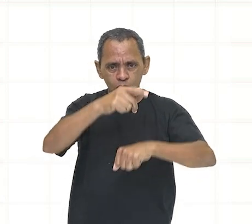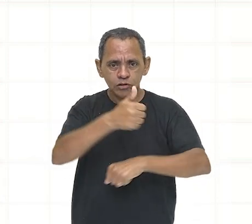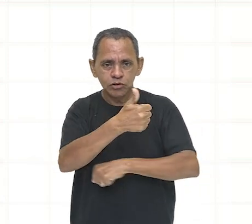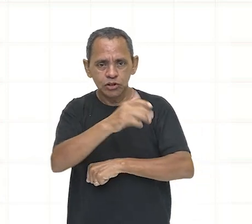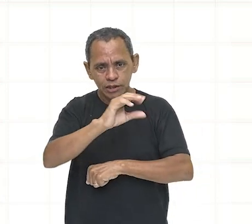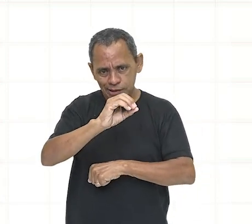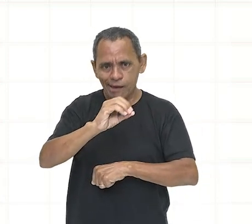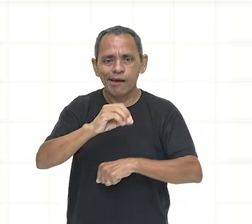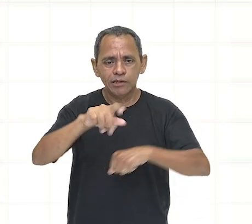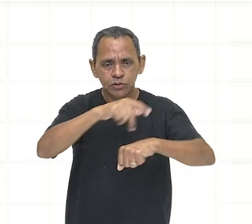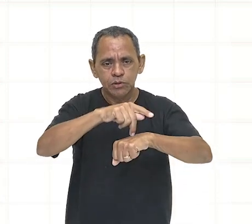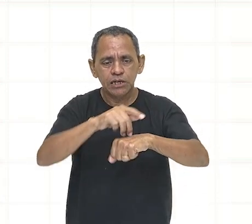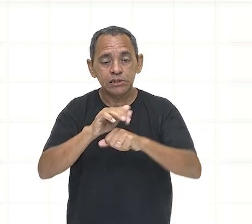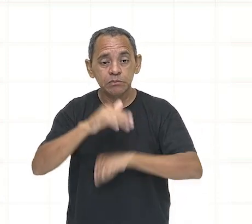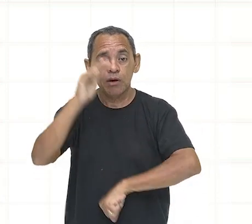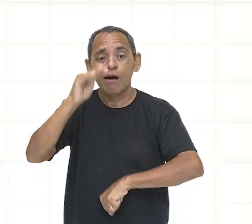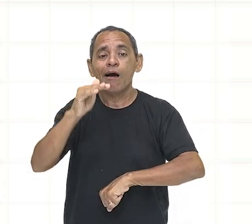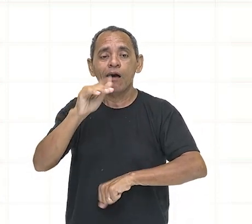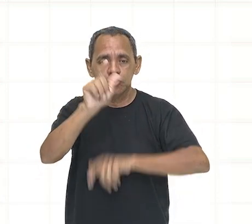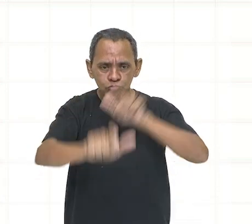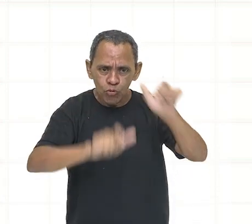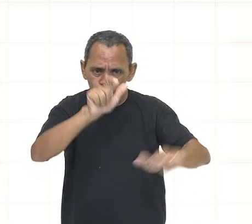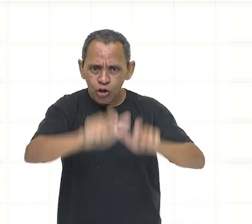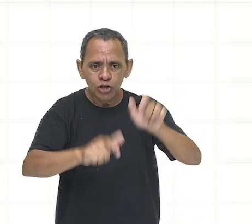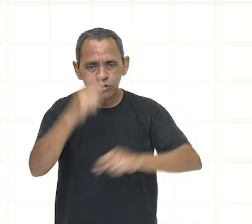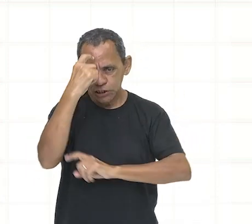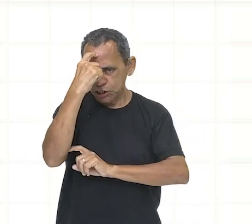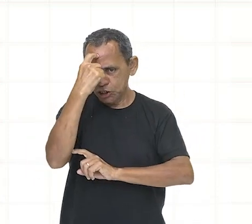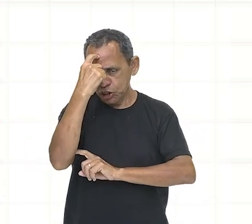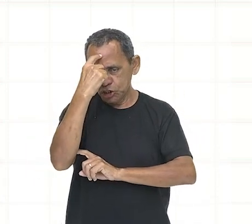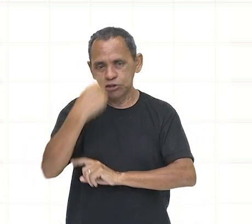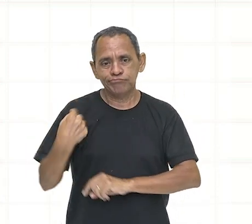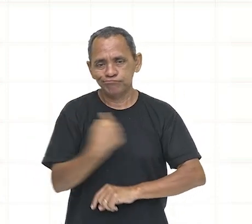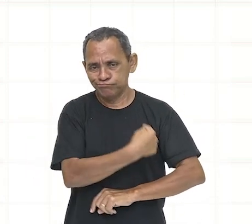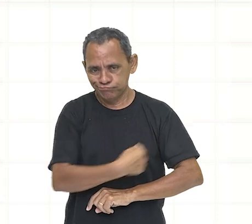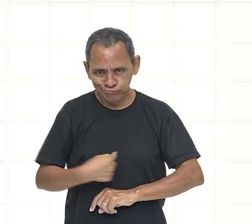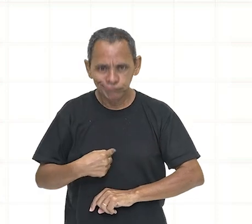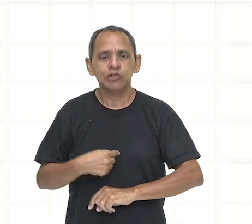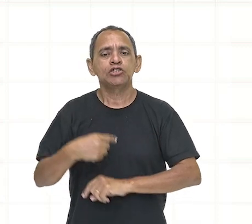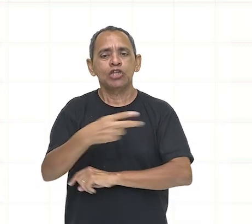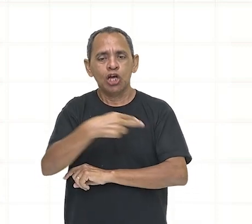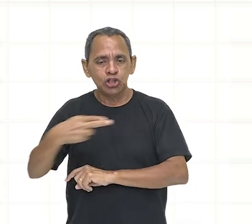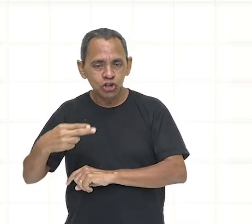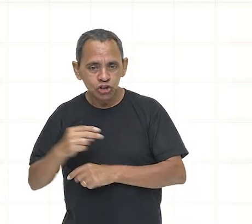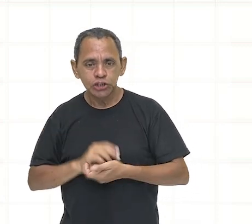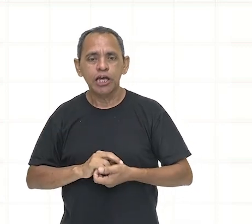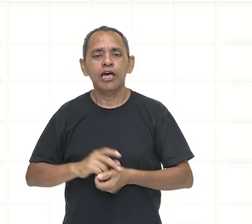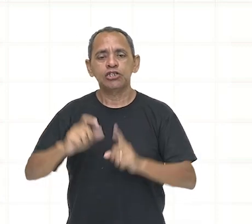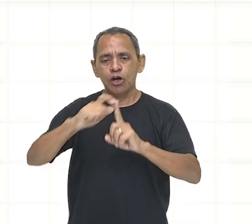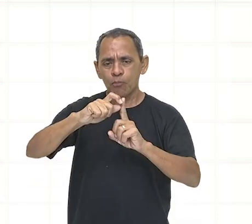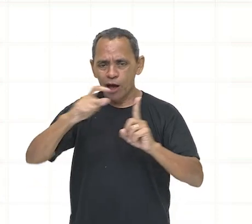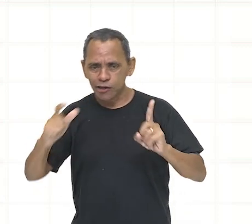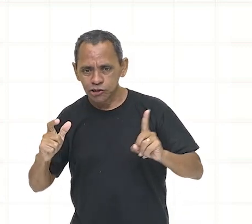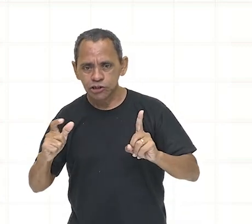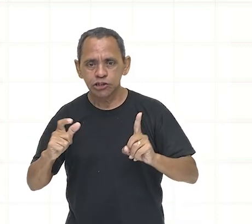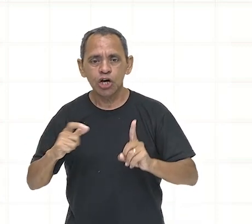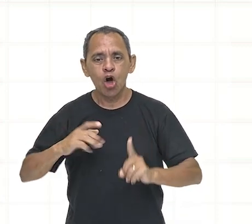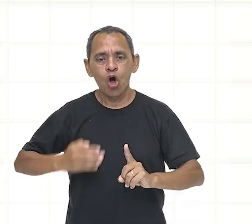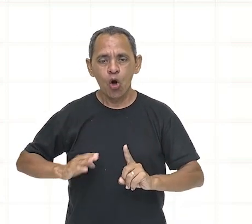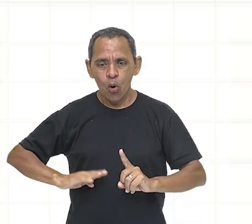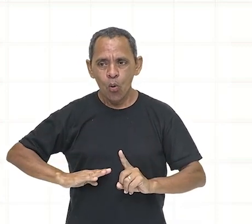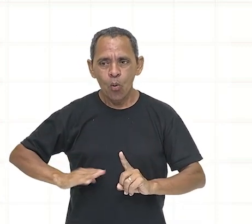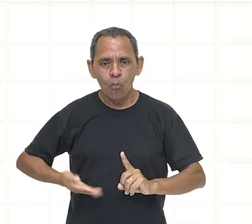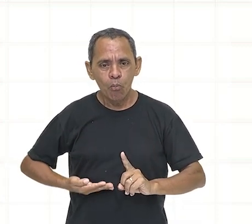dos continentes que nós estamos estudando. É o caso de Índia, China, Indonésia, Paquistão, Bangladesh e Rússia. A